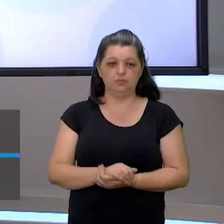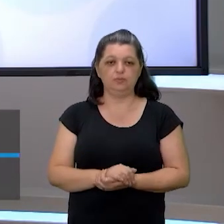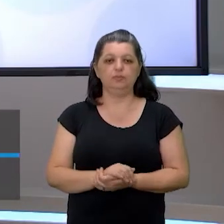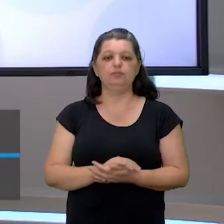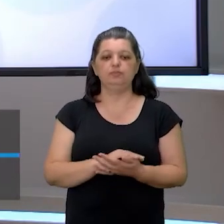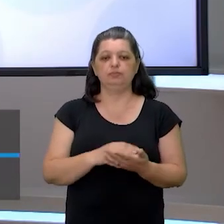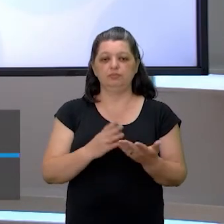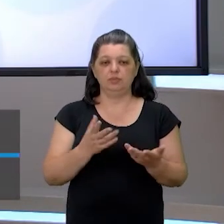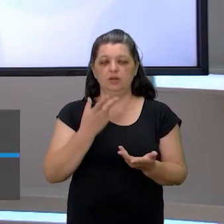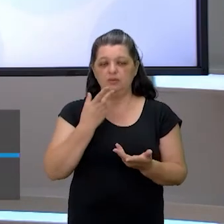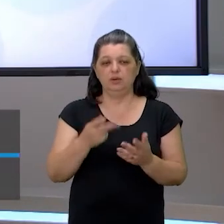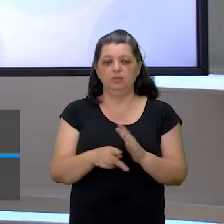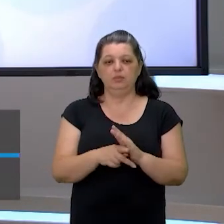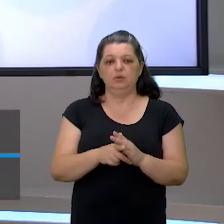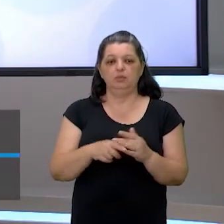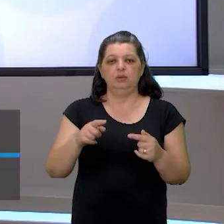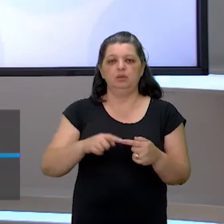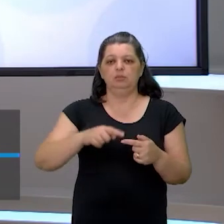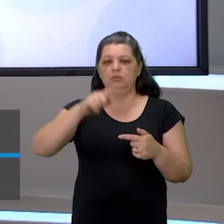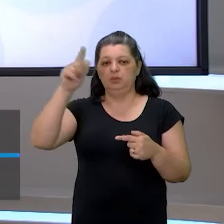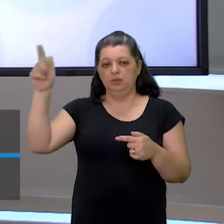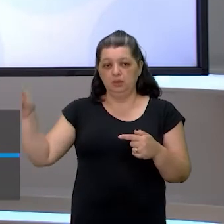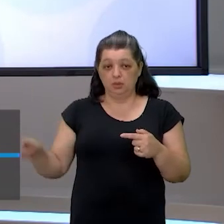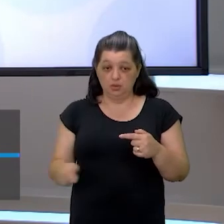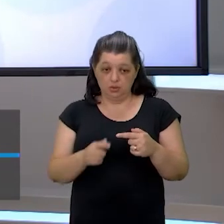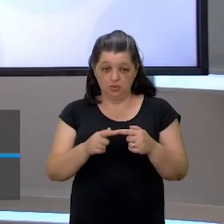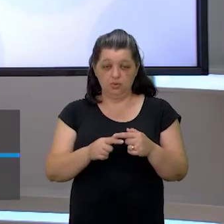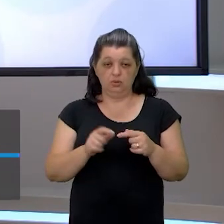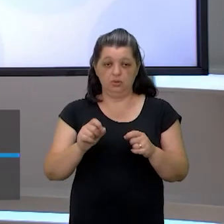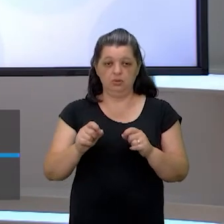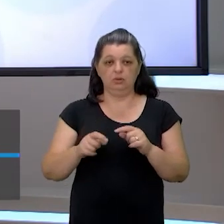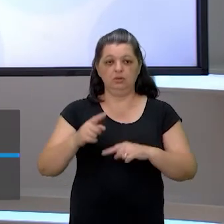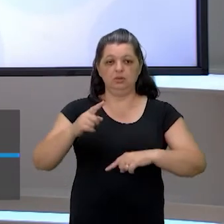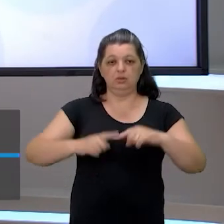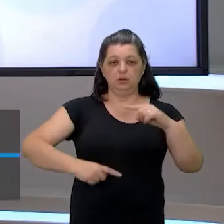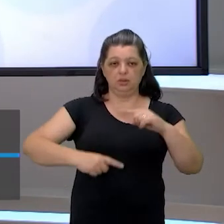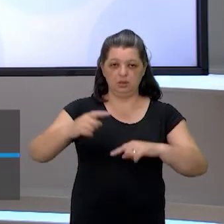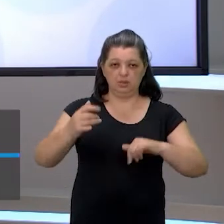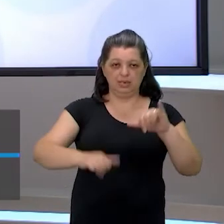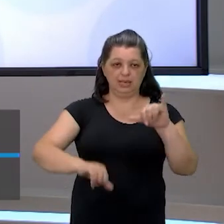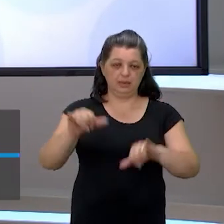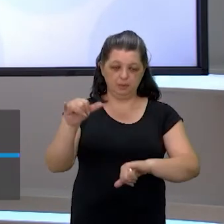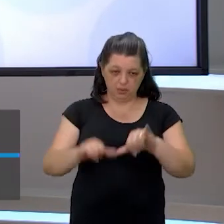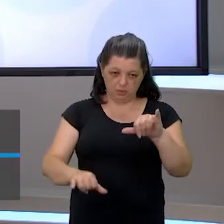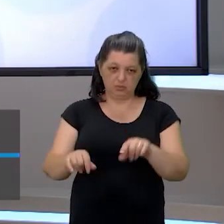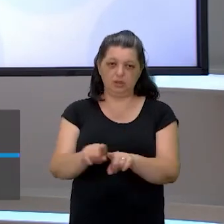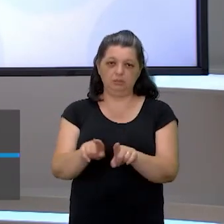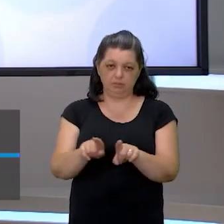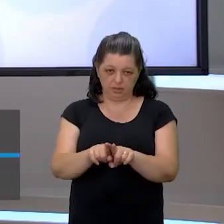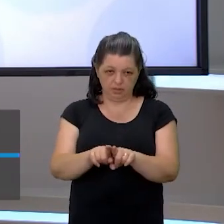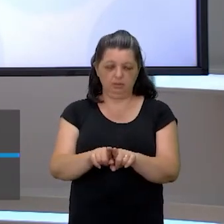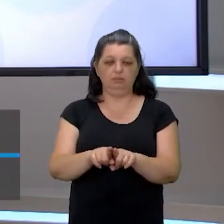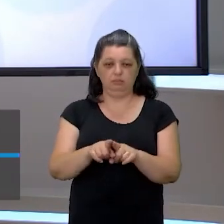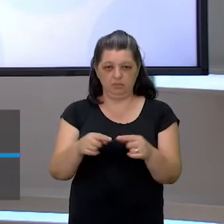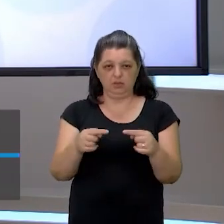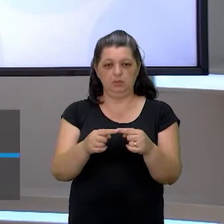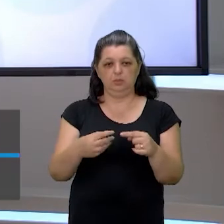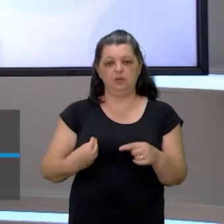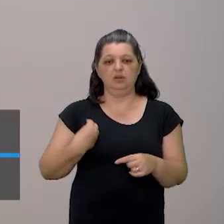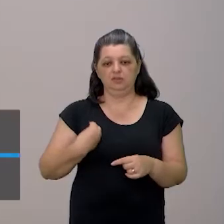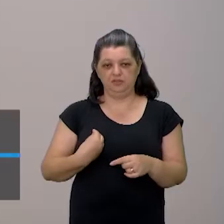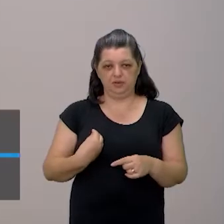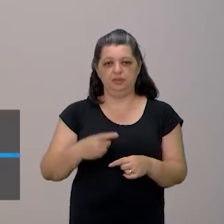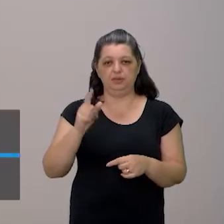mesmo falou, né? Biogeoquímico tem a ver, então, com os elementos químicos que também fazem parte da vida. Da vida. Então,